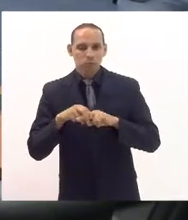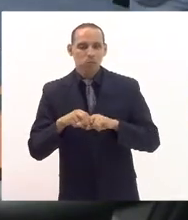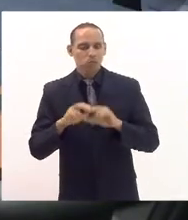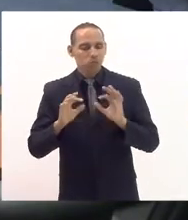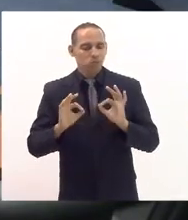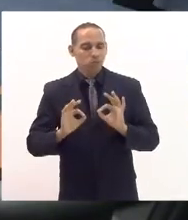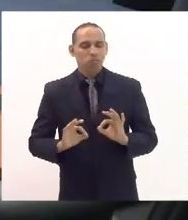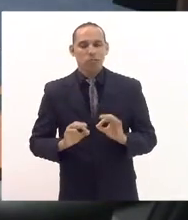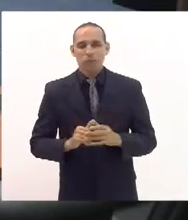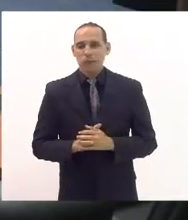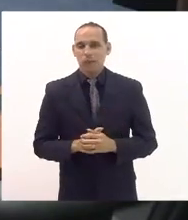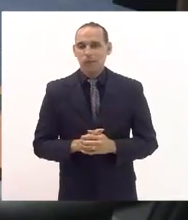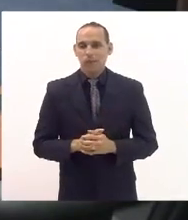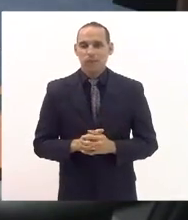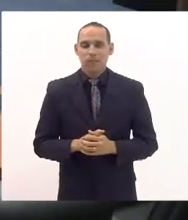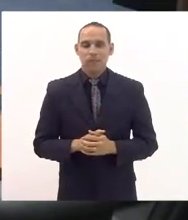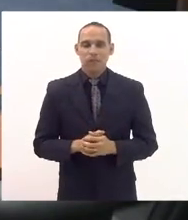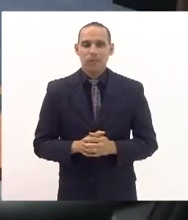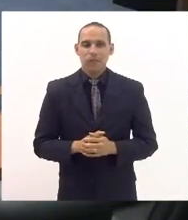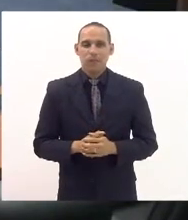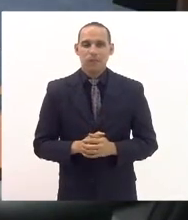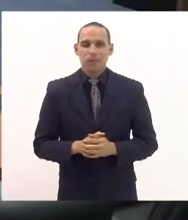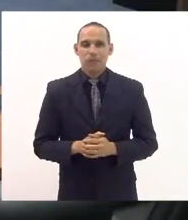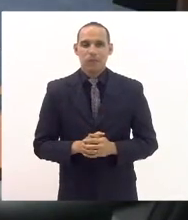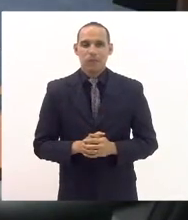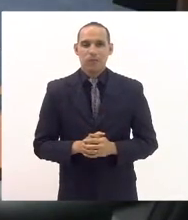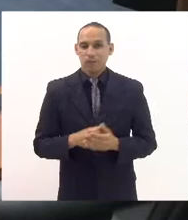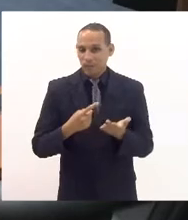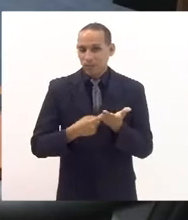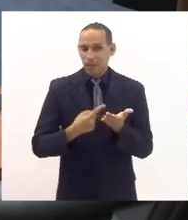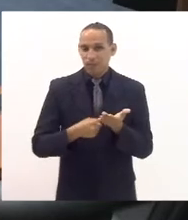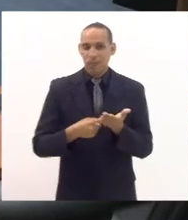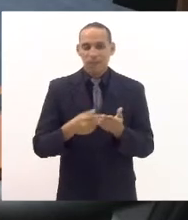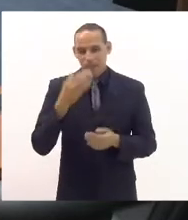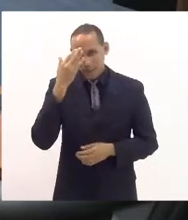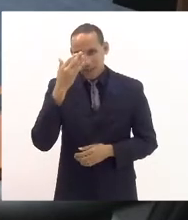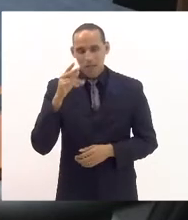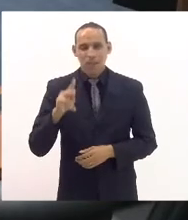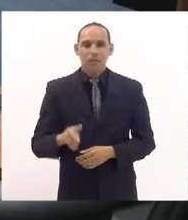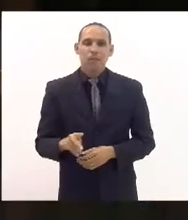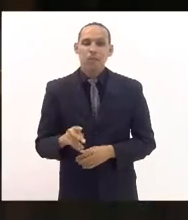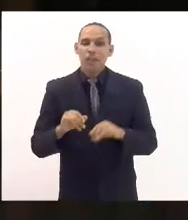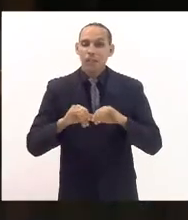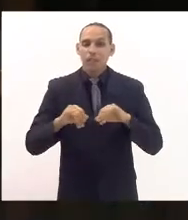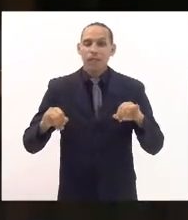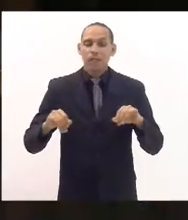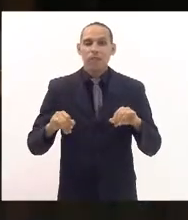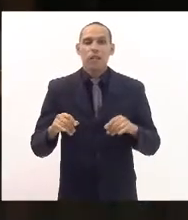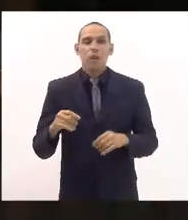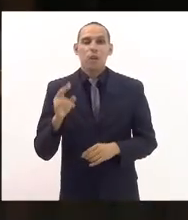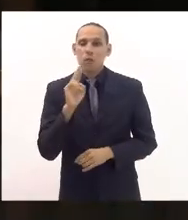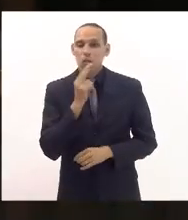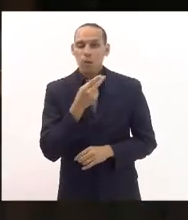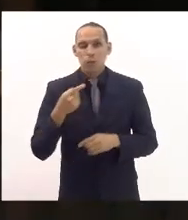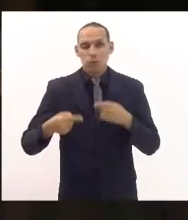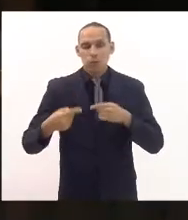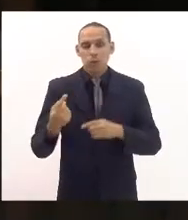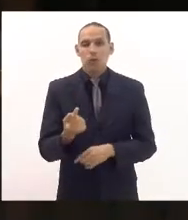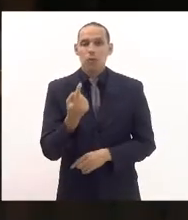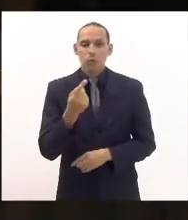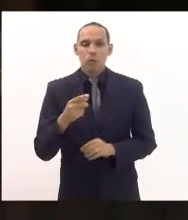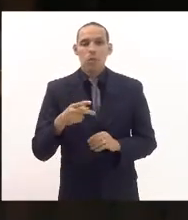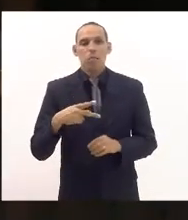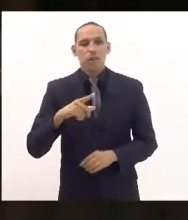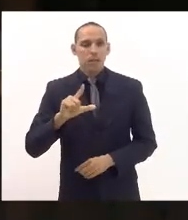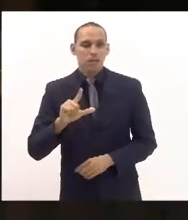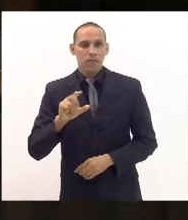E aí é fechado fechar obrigado presentes anuncio é regime de urgência em discussão única